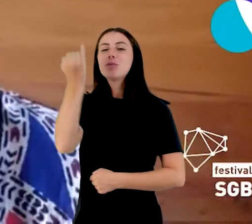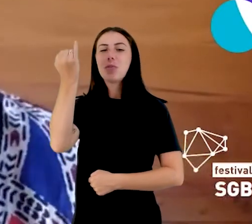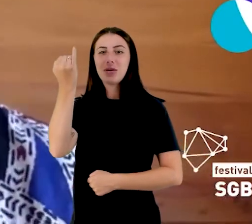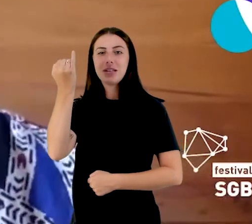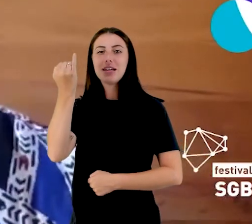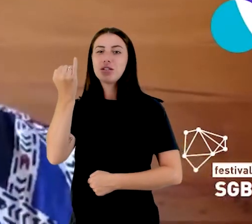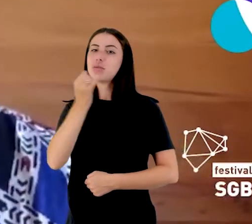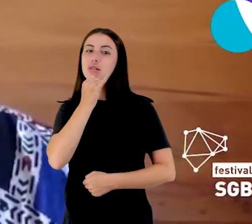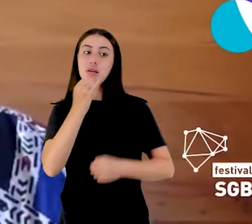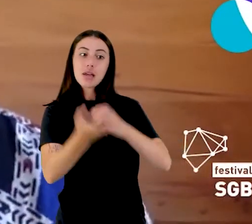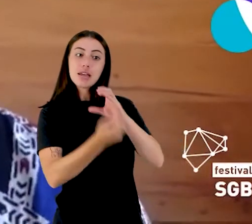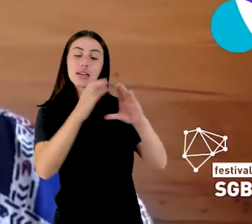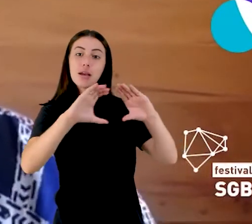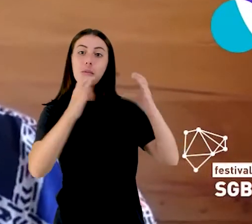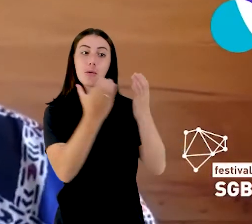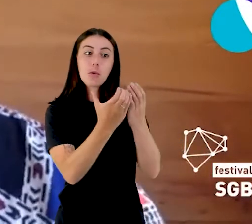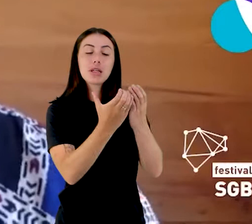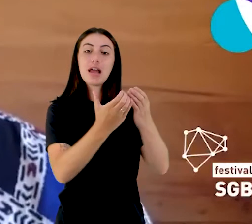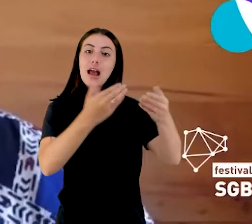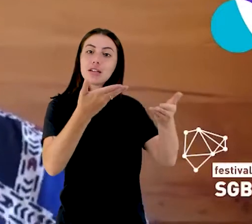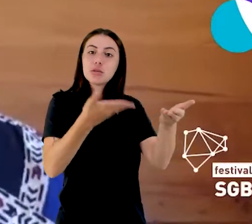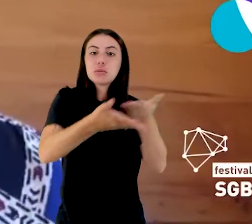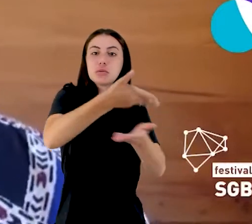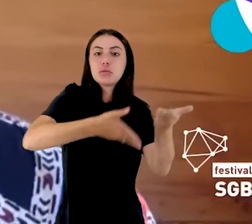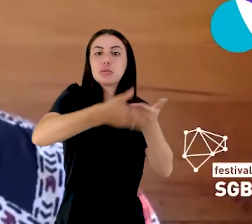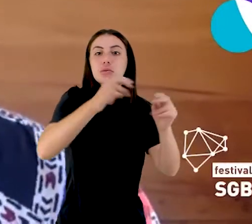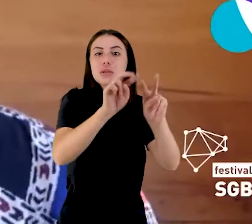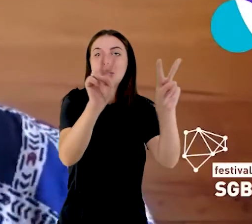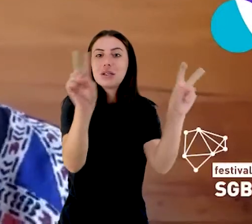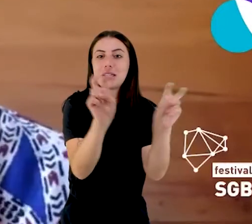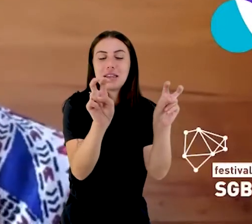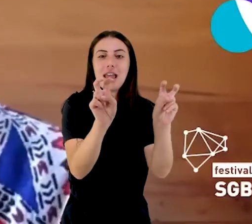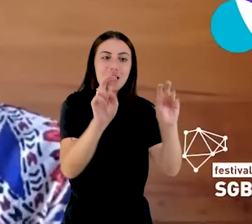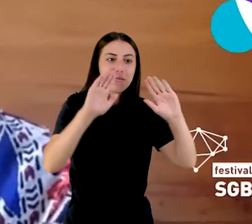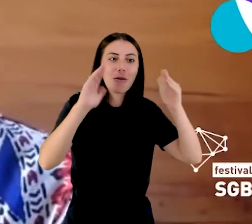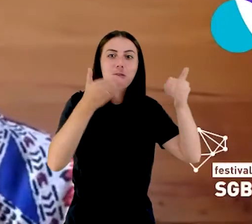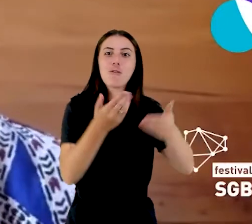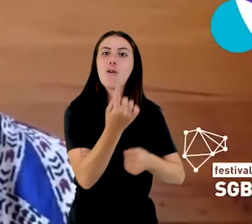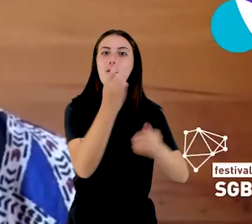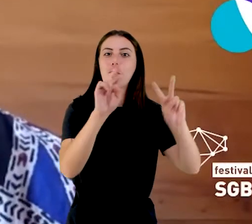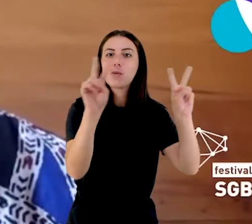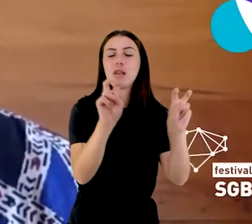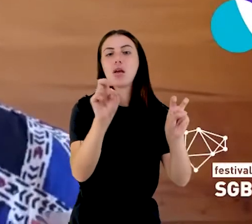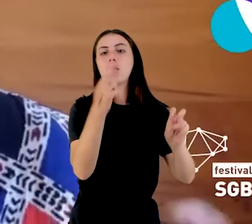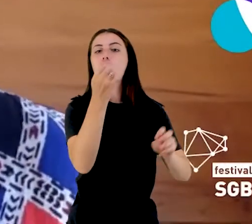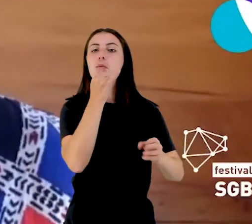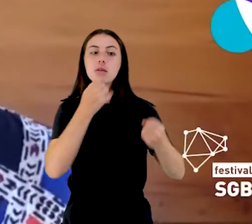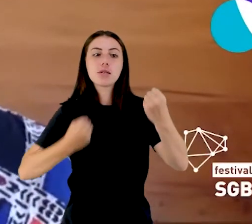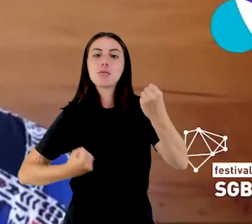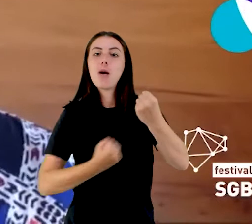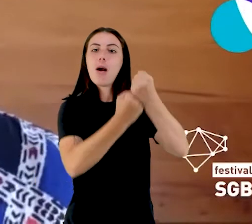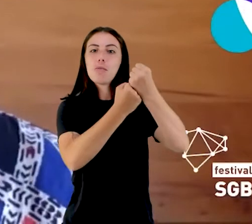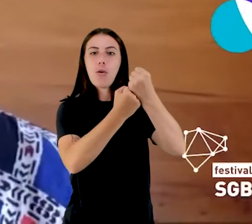tão importante trabalhar com isso. Ele pode criar comunidades ligadas a um tema, a um ponto focal, para